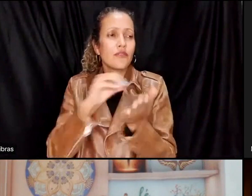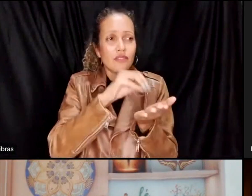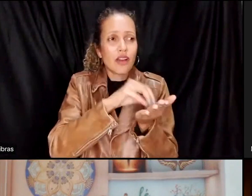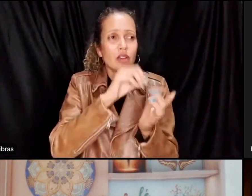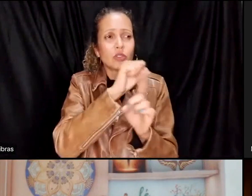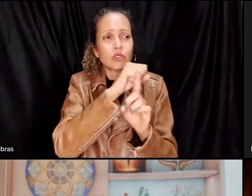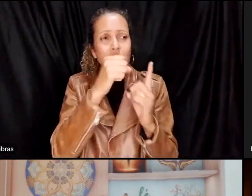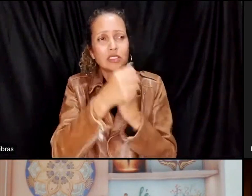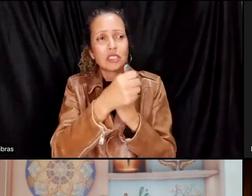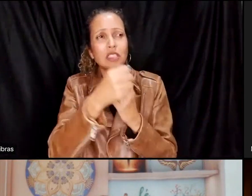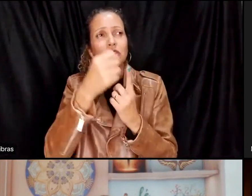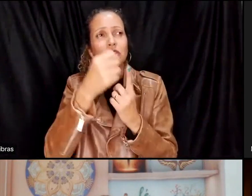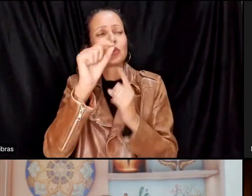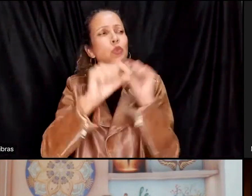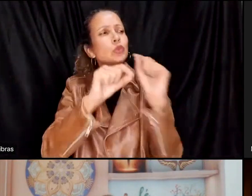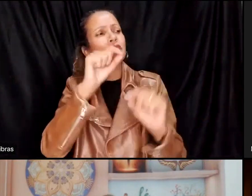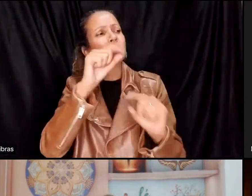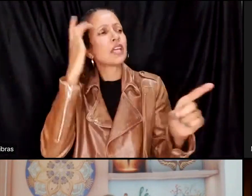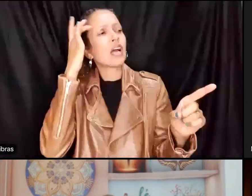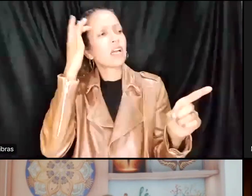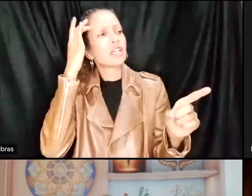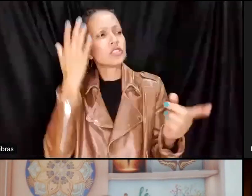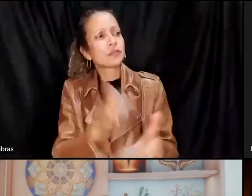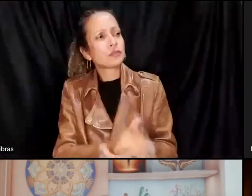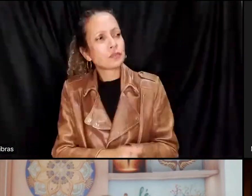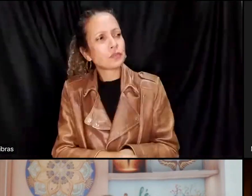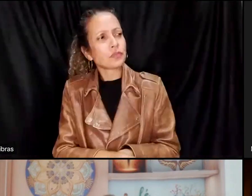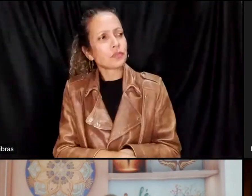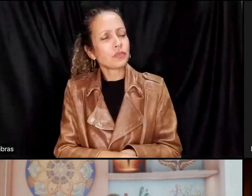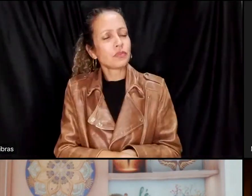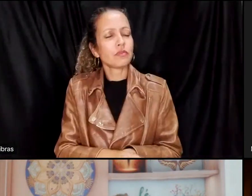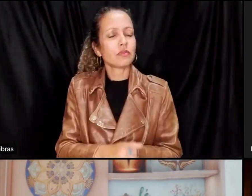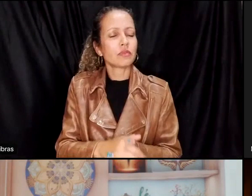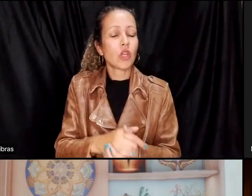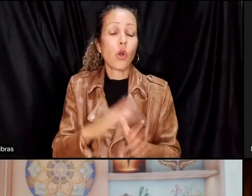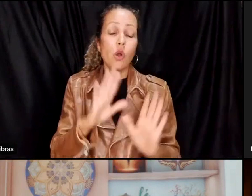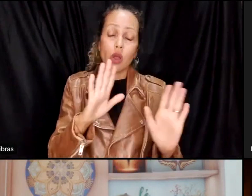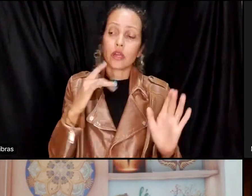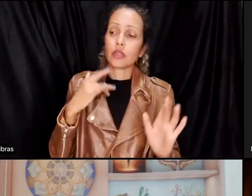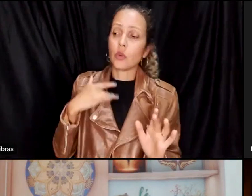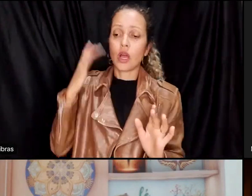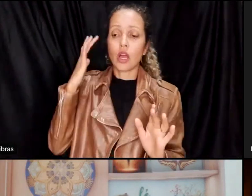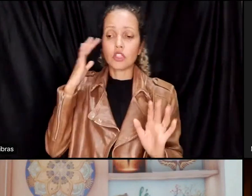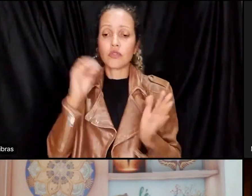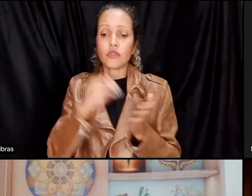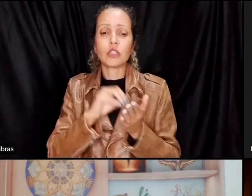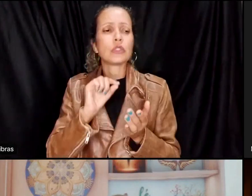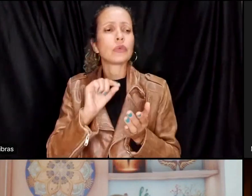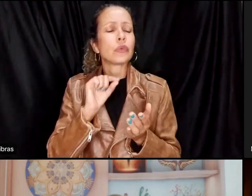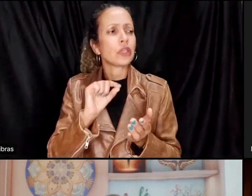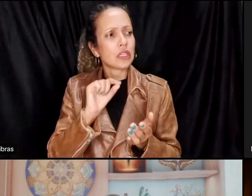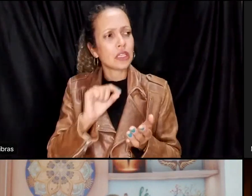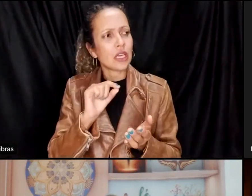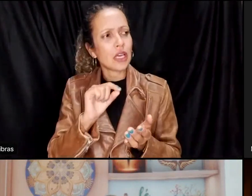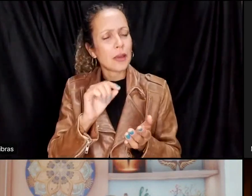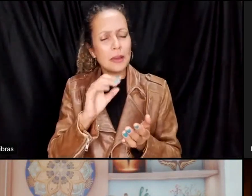coisa que você falaria assim, olha, esse ponto aqui é essencial, que não foi criado e